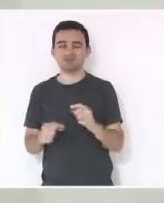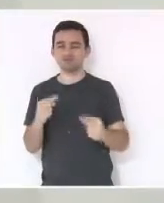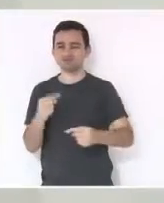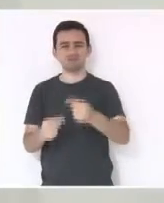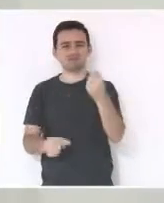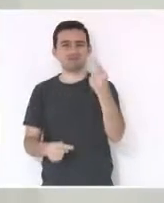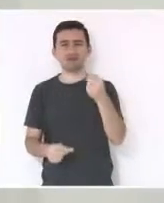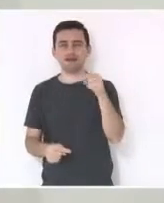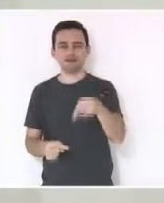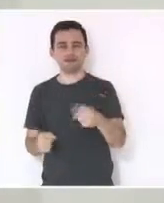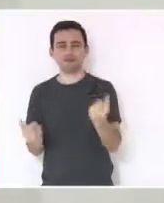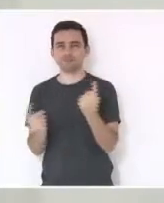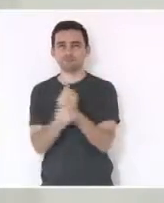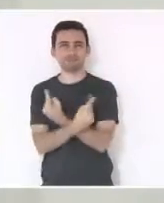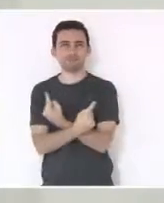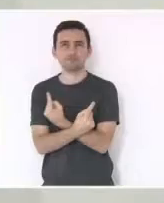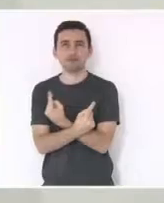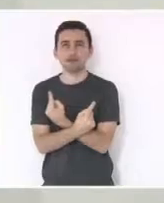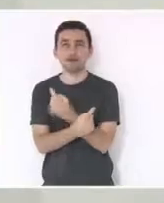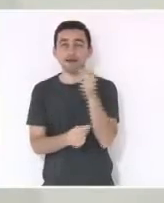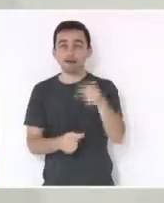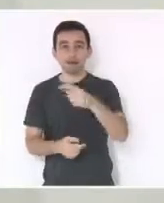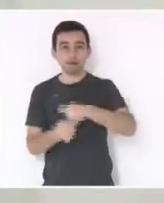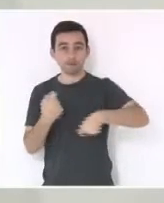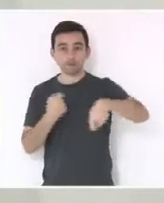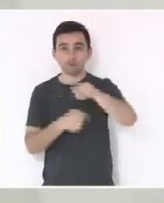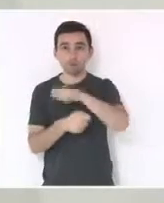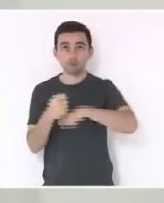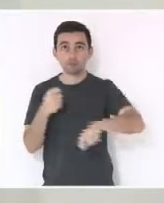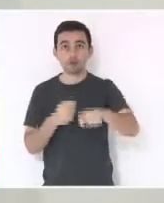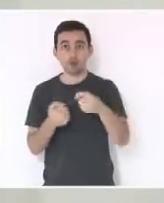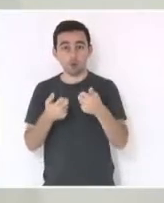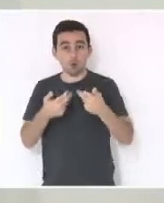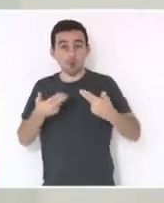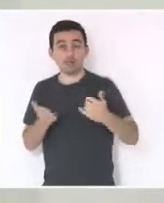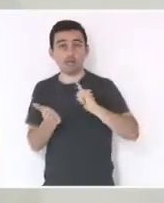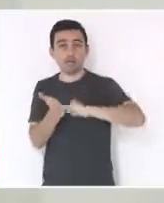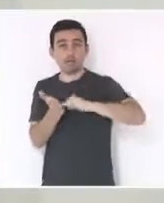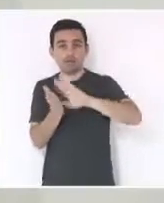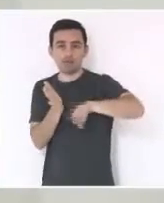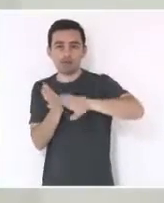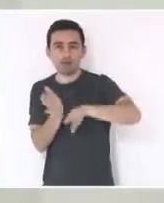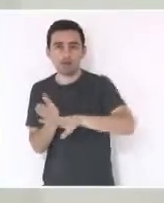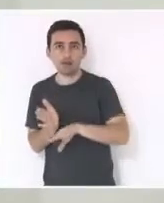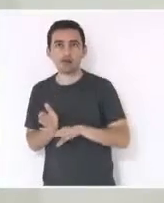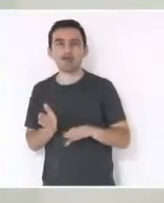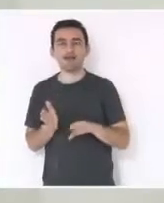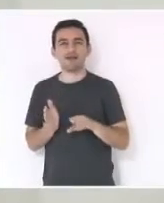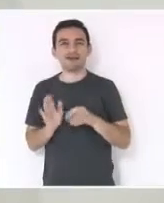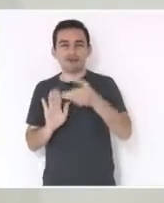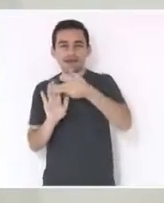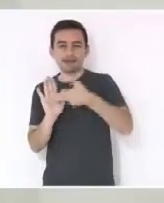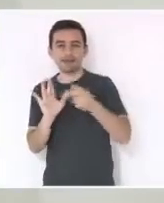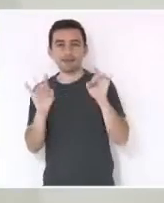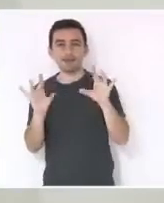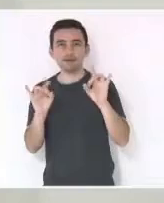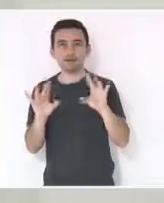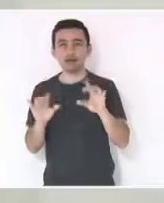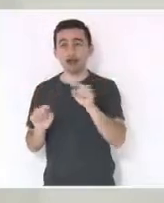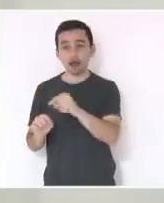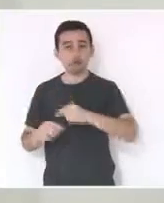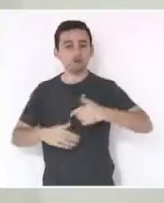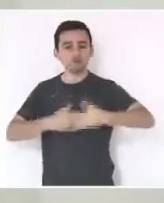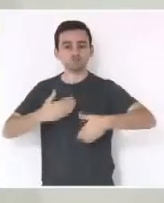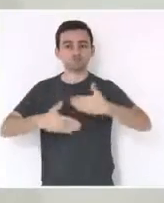contrário a economia com os benefícios fiscais com os regimes especiais estava andando